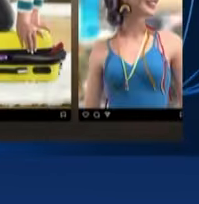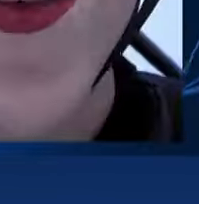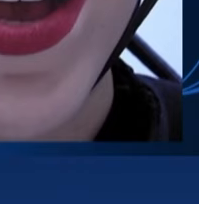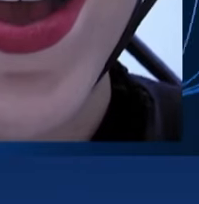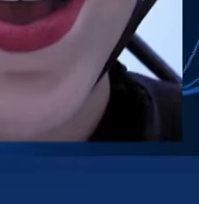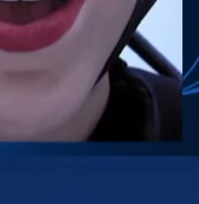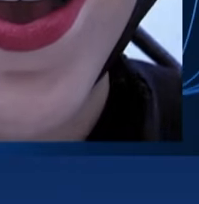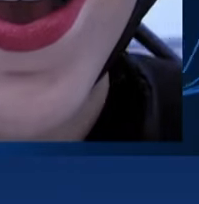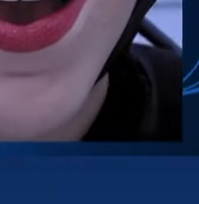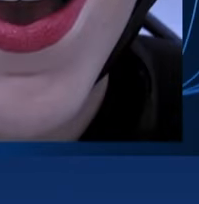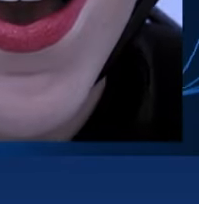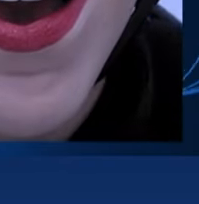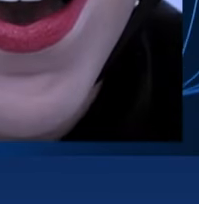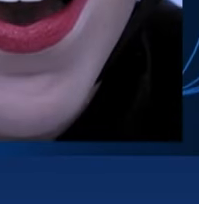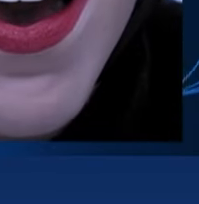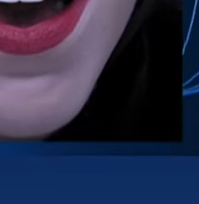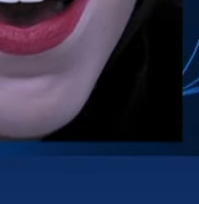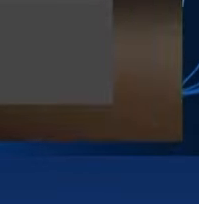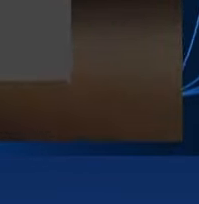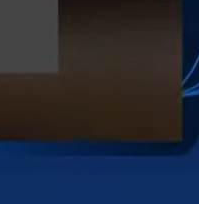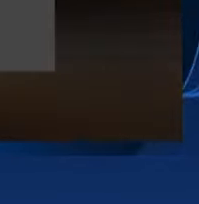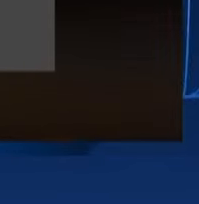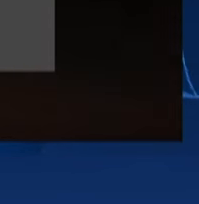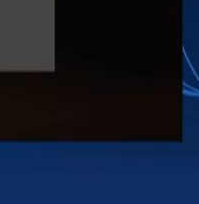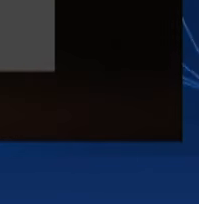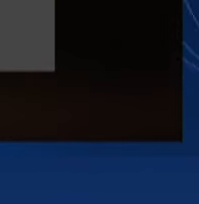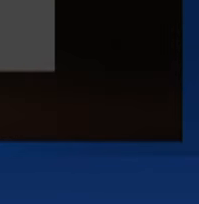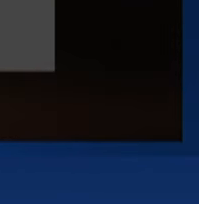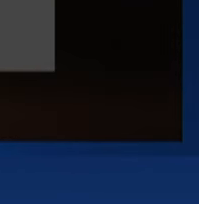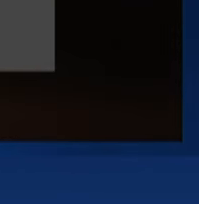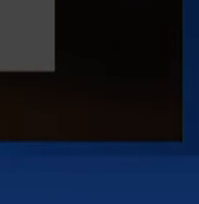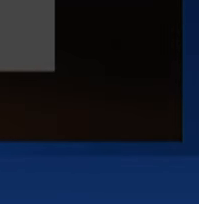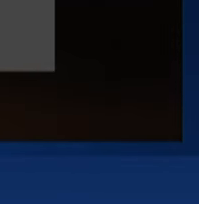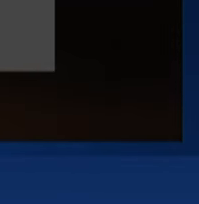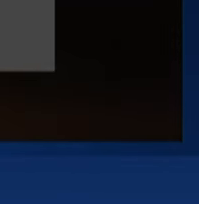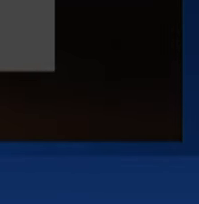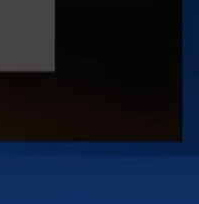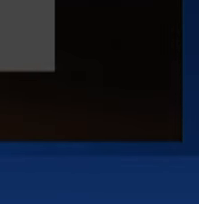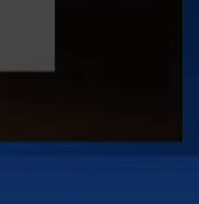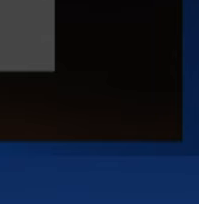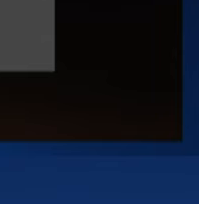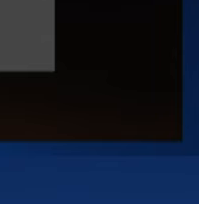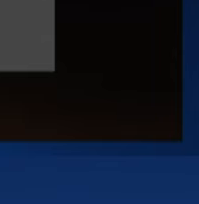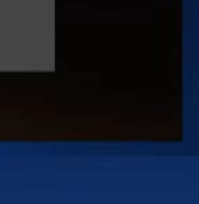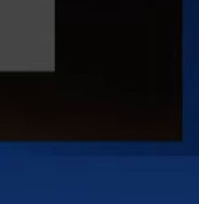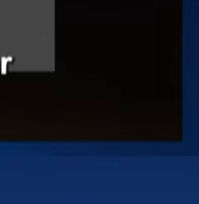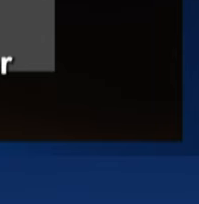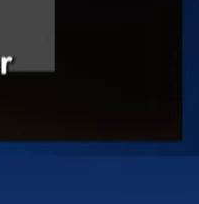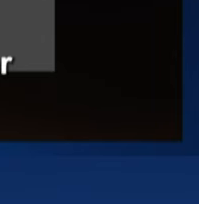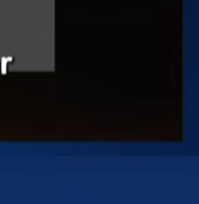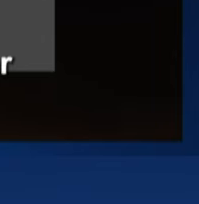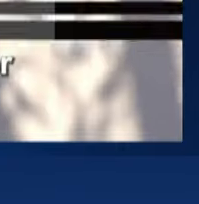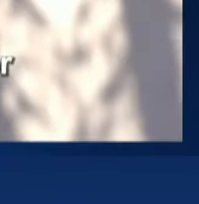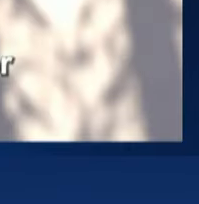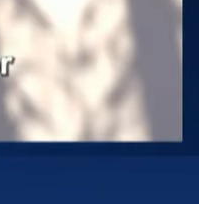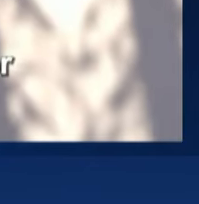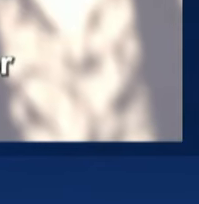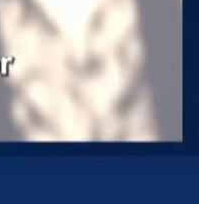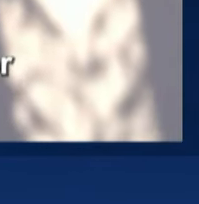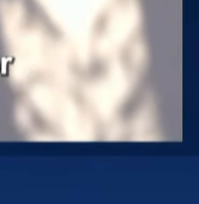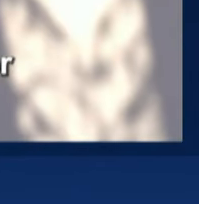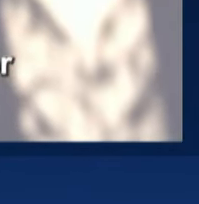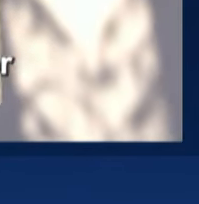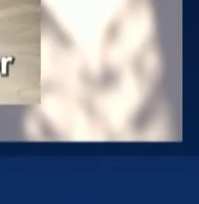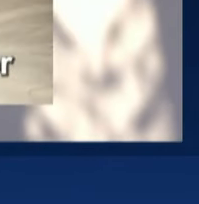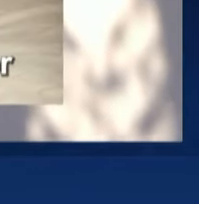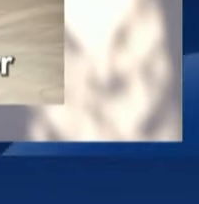em desvantagem com criadores que se tornam marcas por isso o magalu transformou a Lu sua assistente virtual em